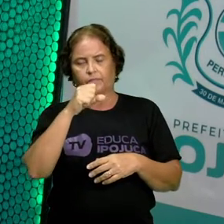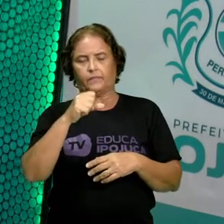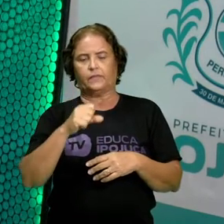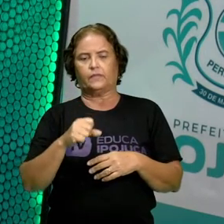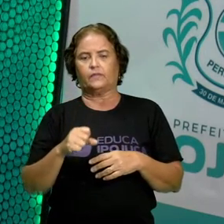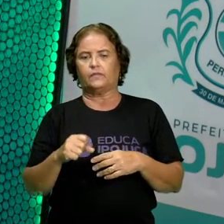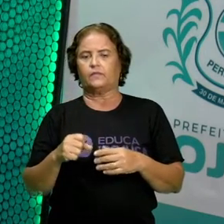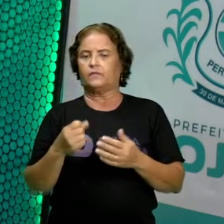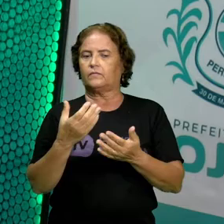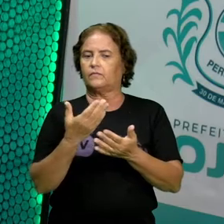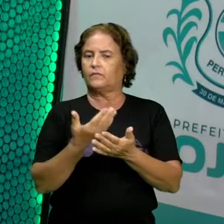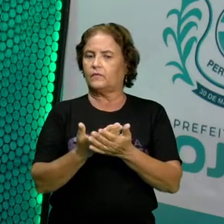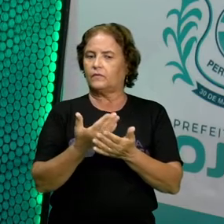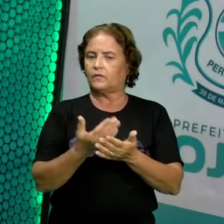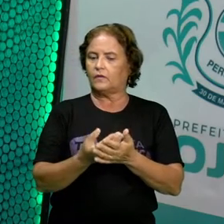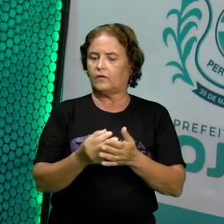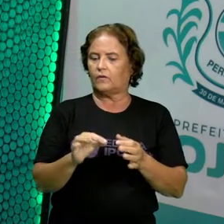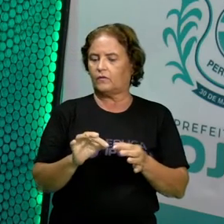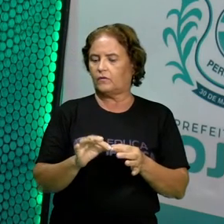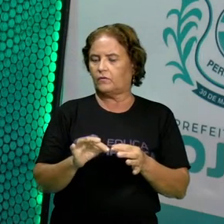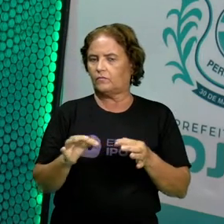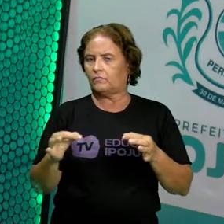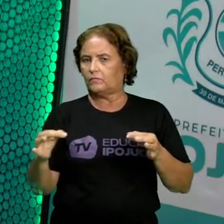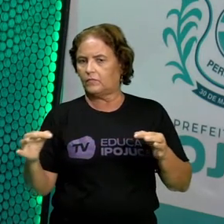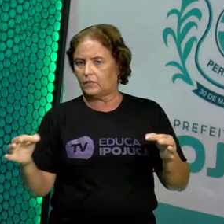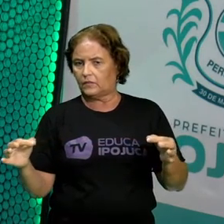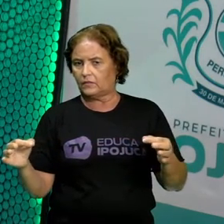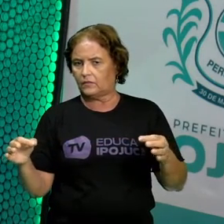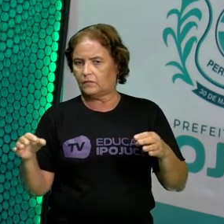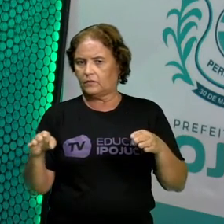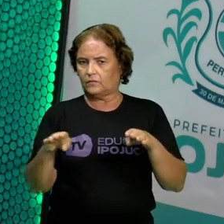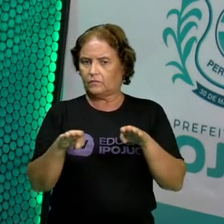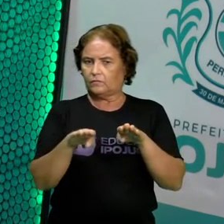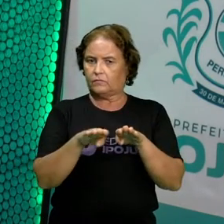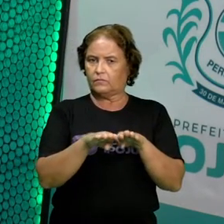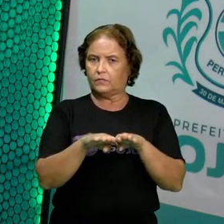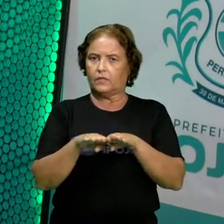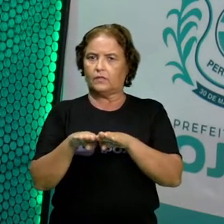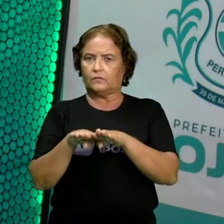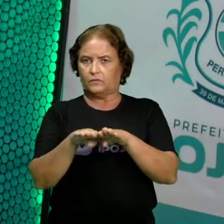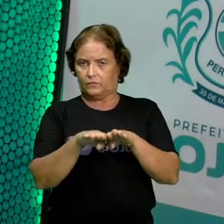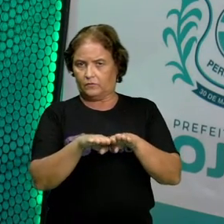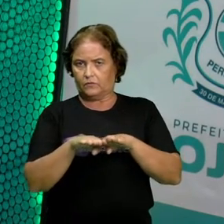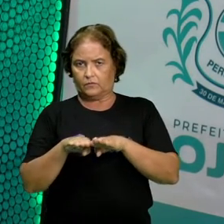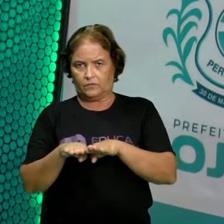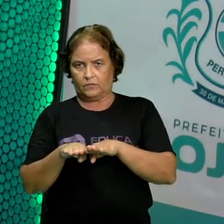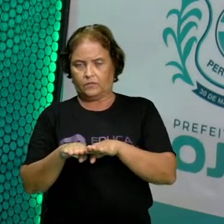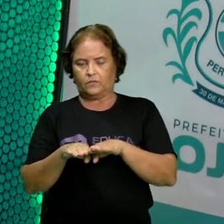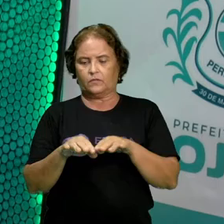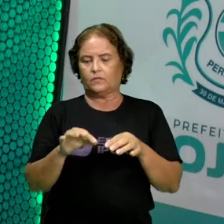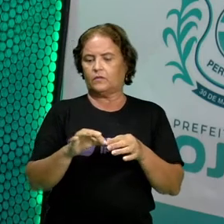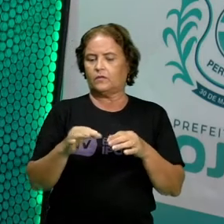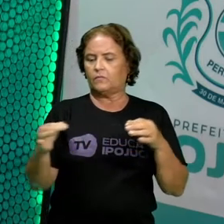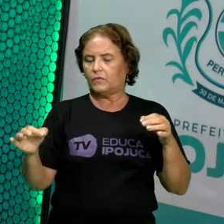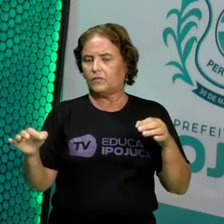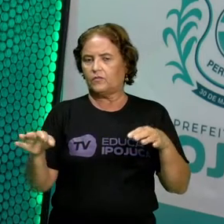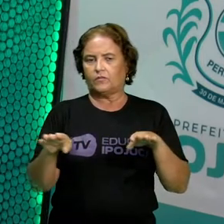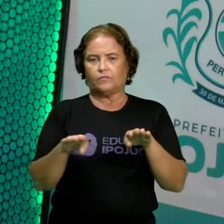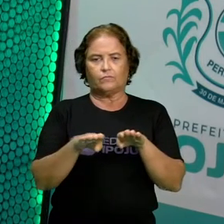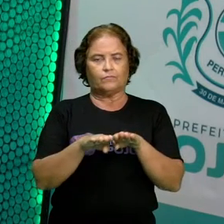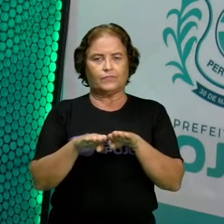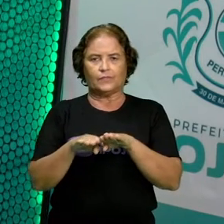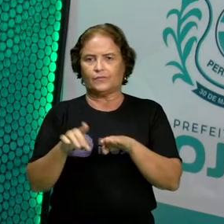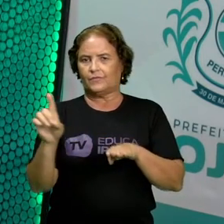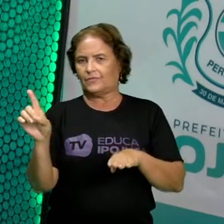aula sobre medidas padronizadas e não padronizadas, temos unidades